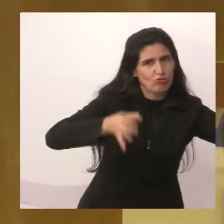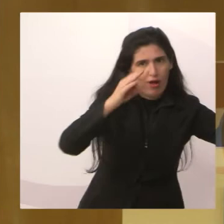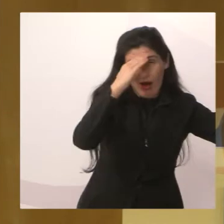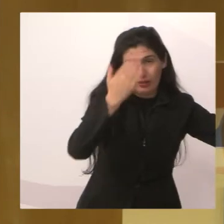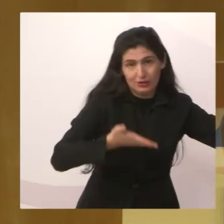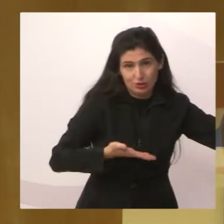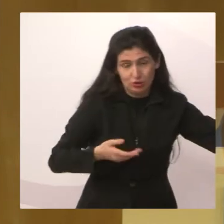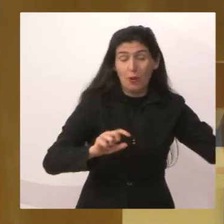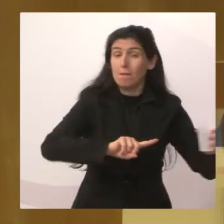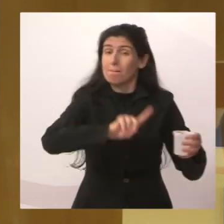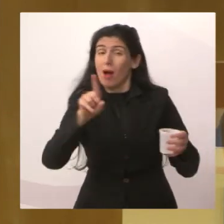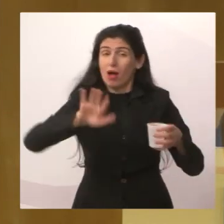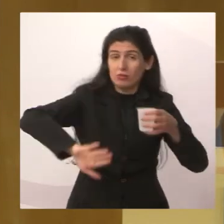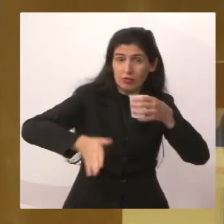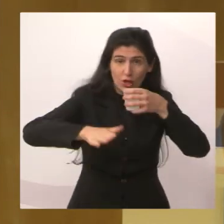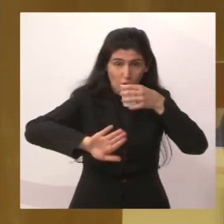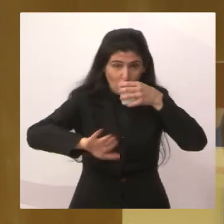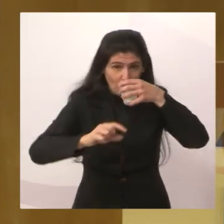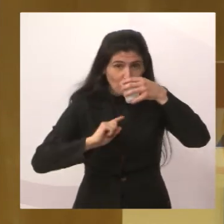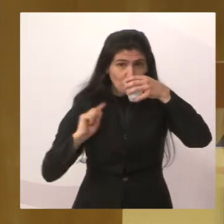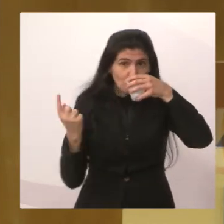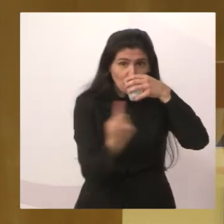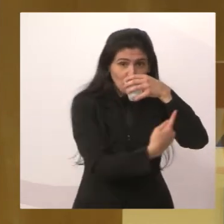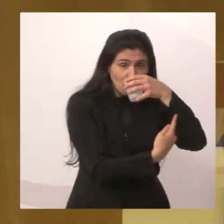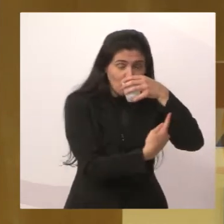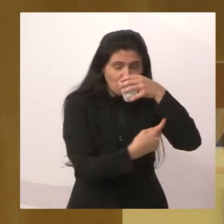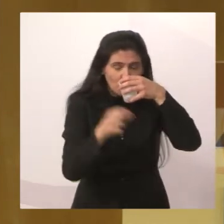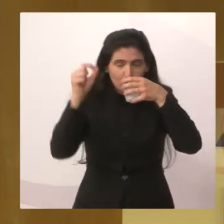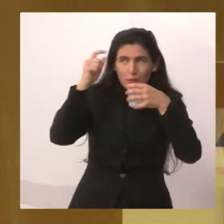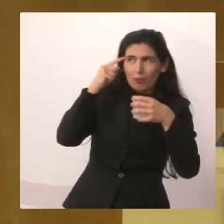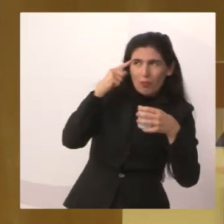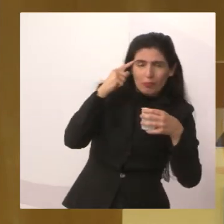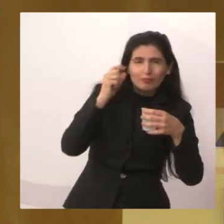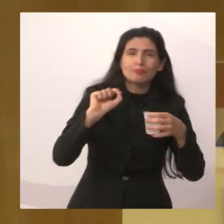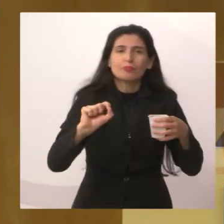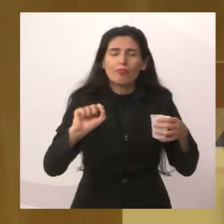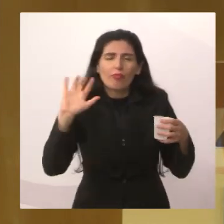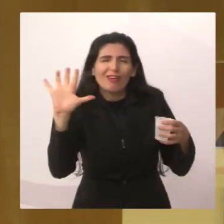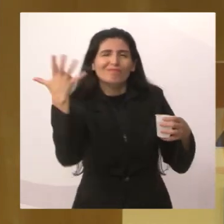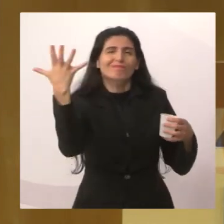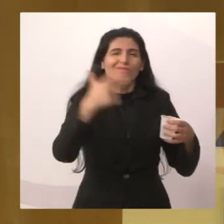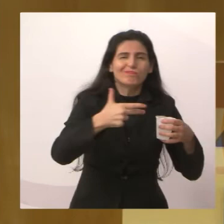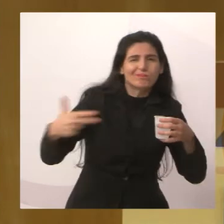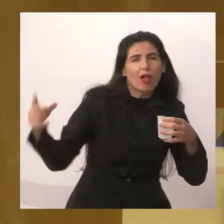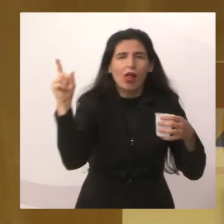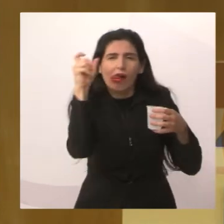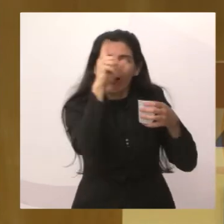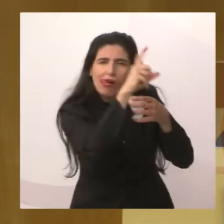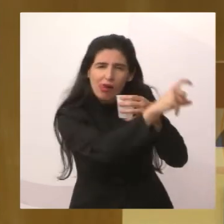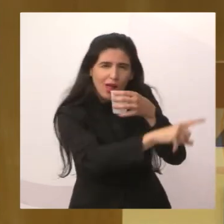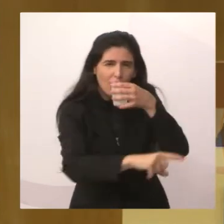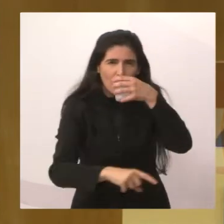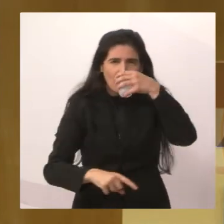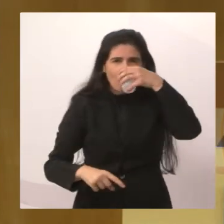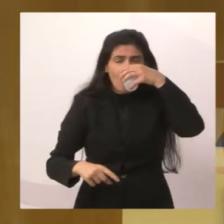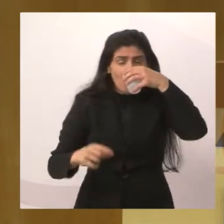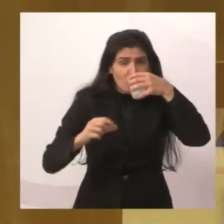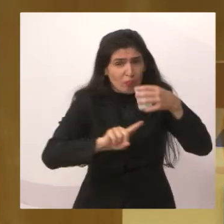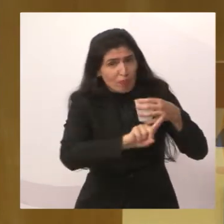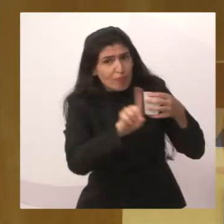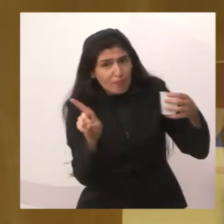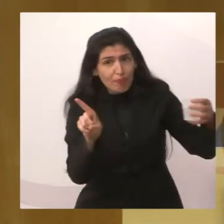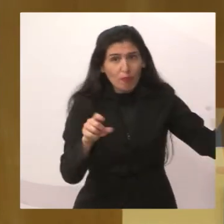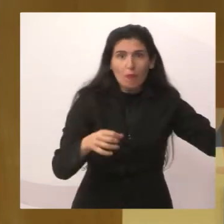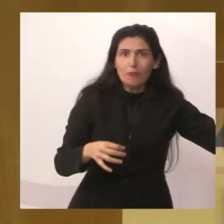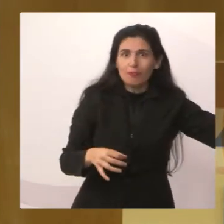Mas muitas vezes a gente se depara com muitas situações difíceis, né, e infelizmente